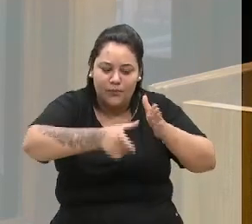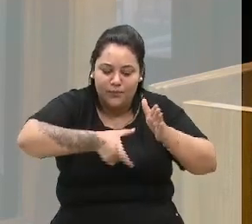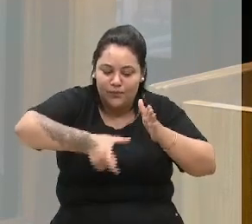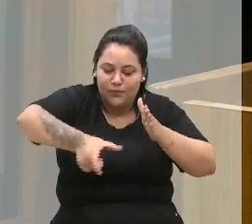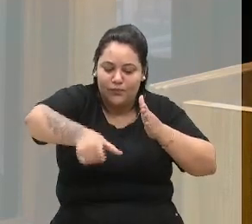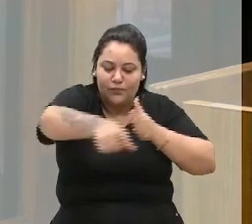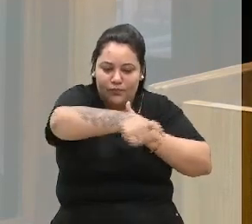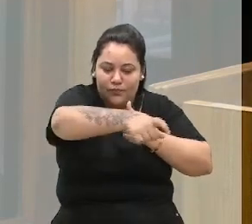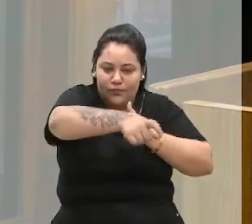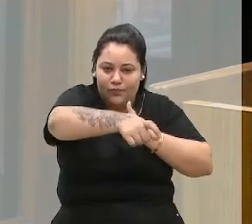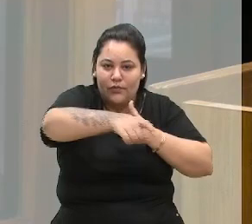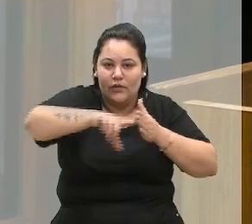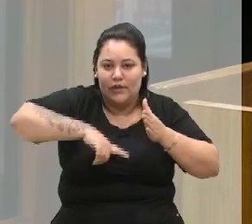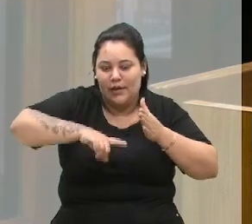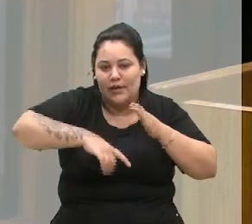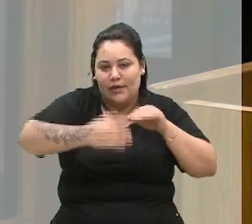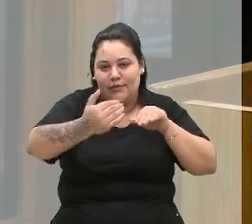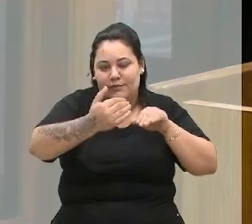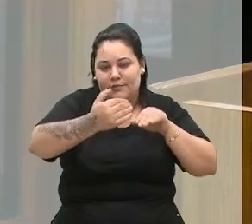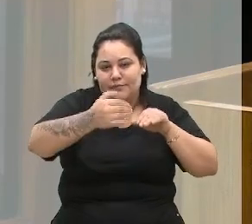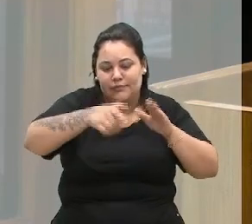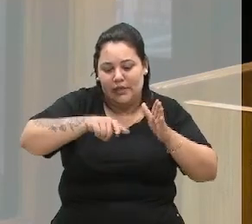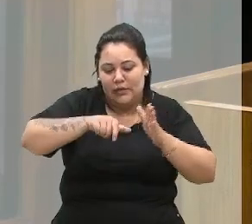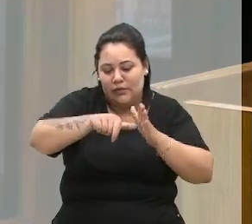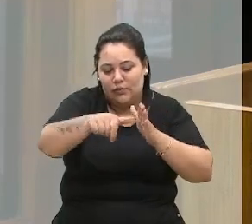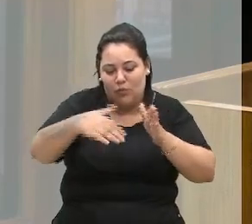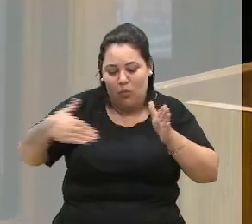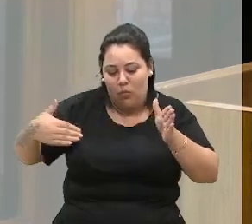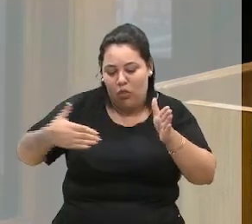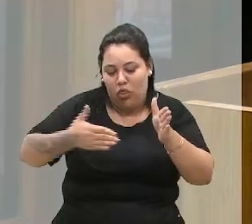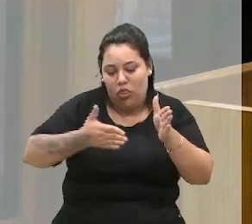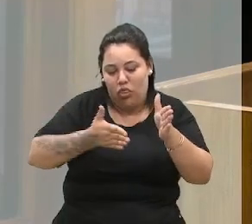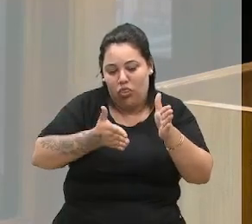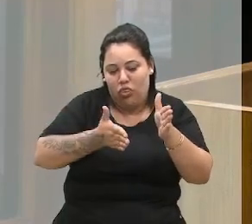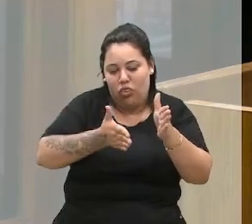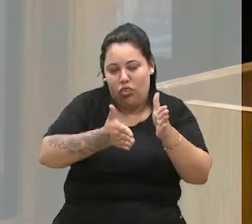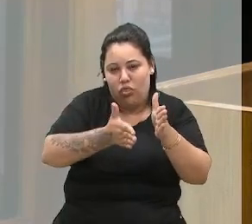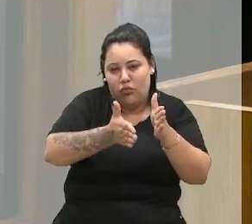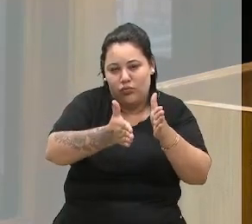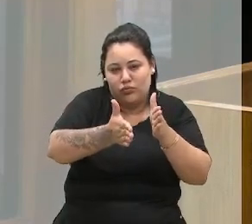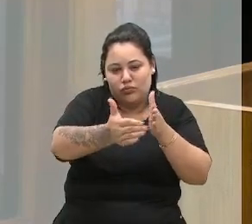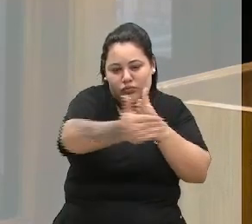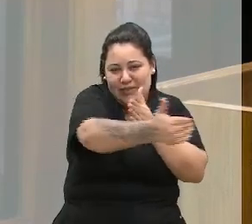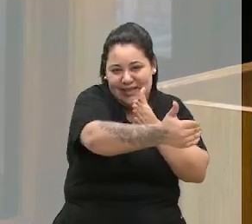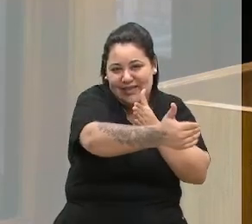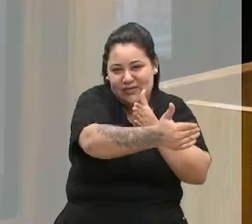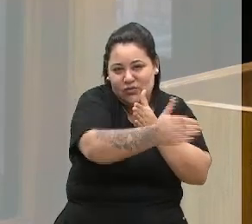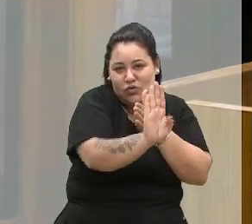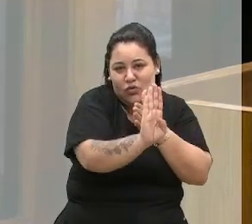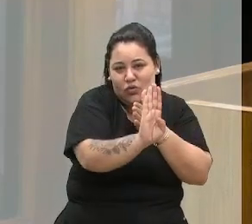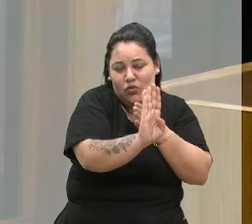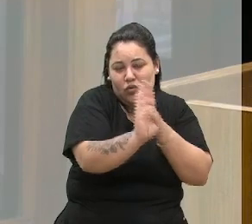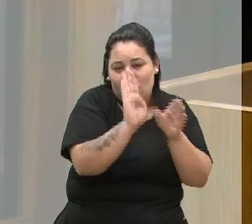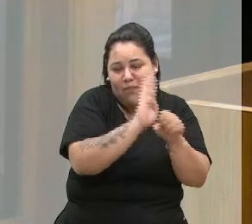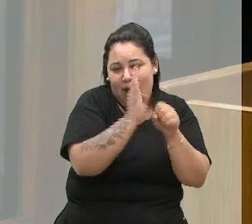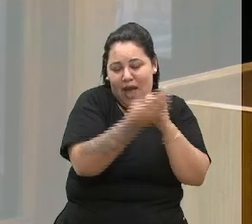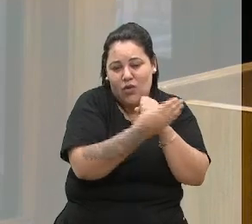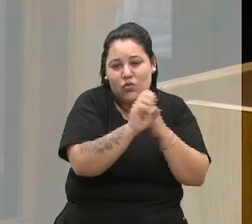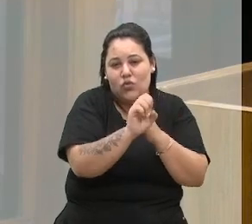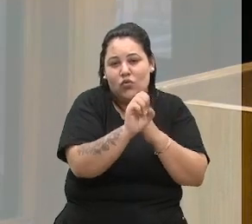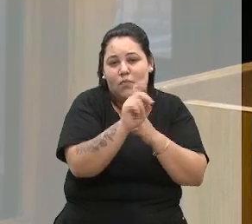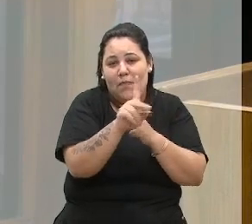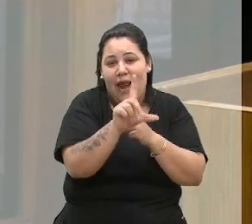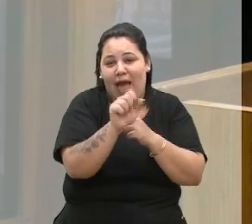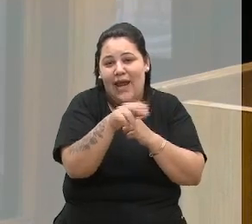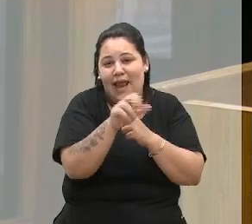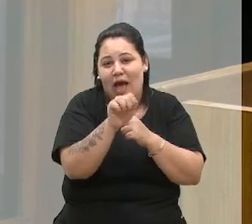Avenida São Leopoldo, ela tem um afunilamento ali, então nós estamos negociando. Eu, na abertura da Festa